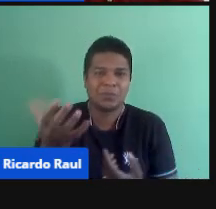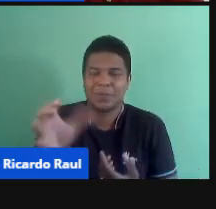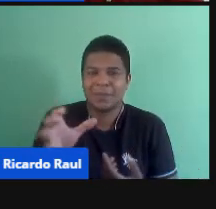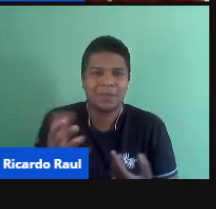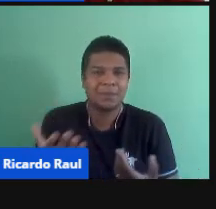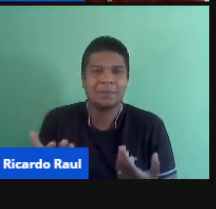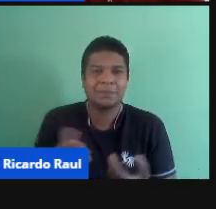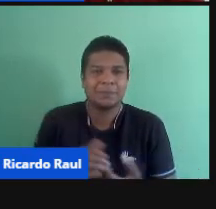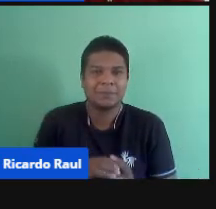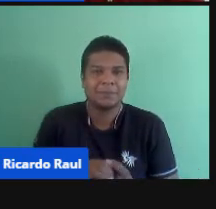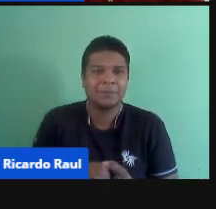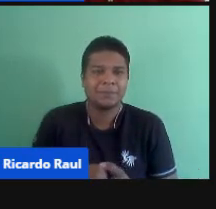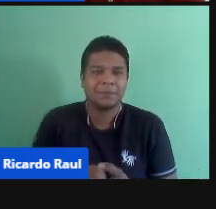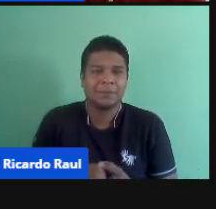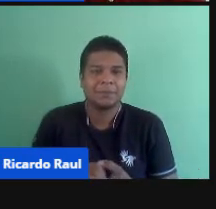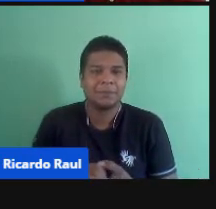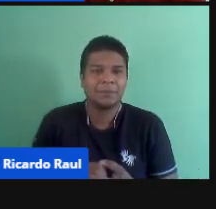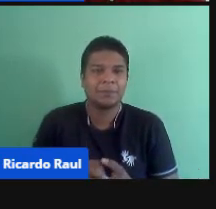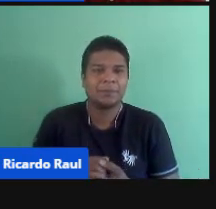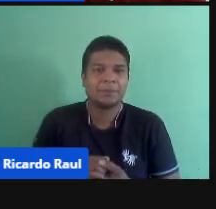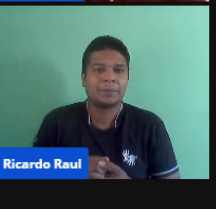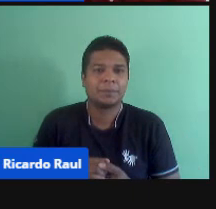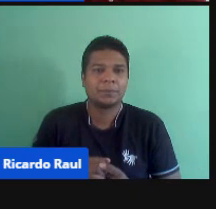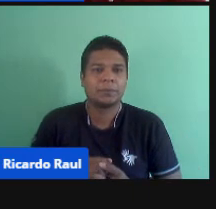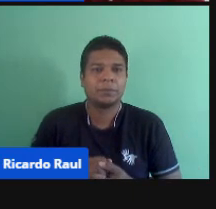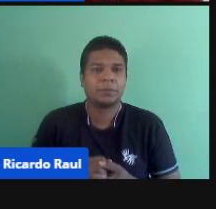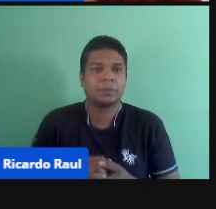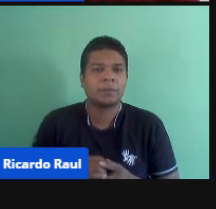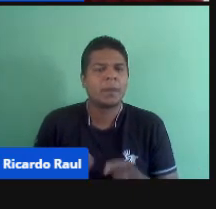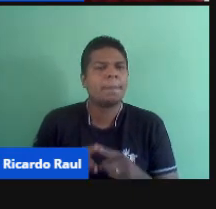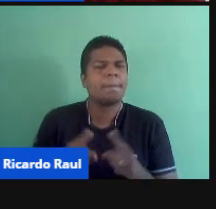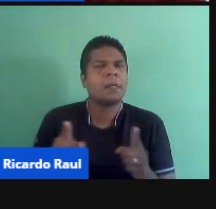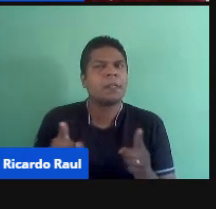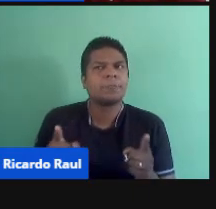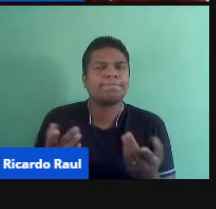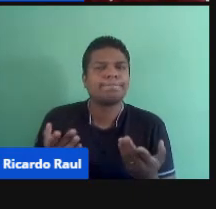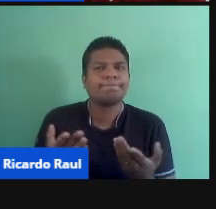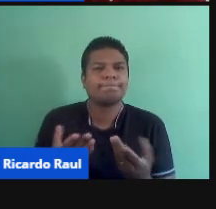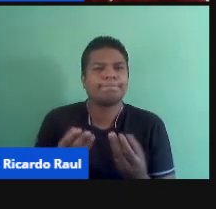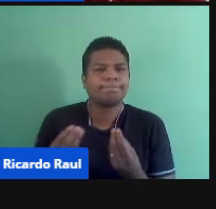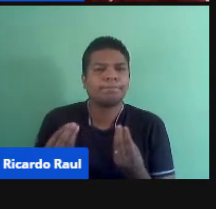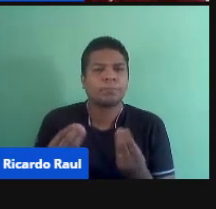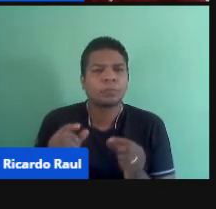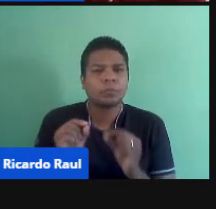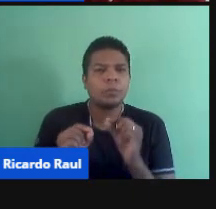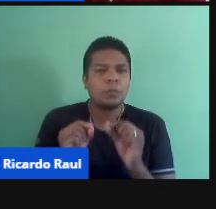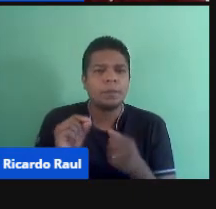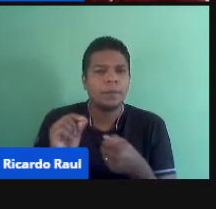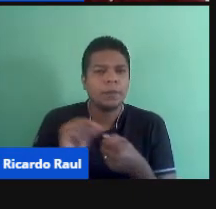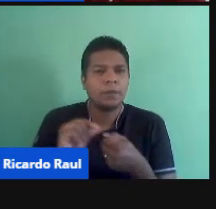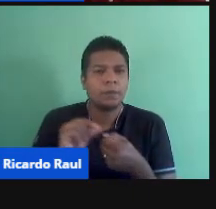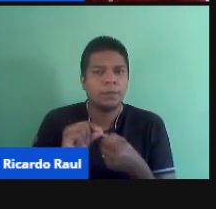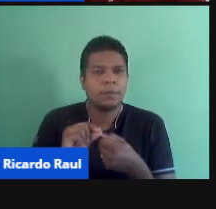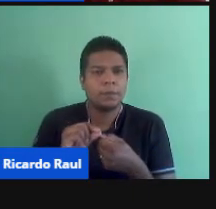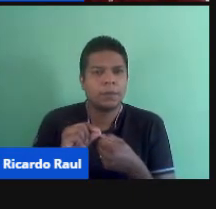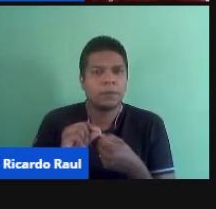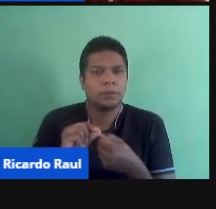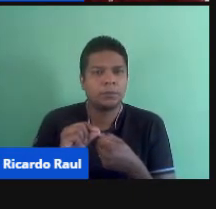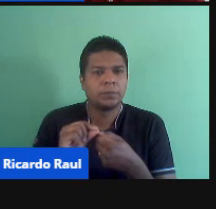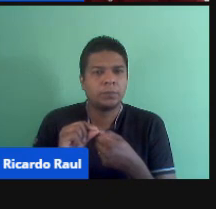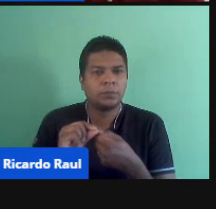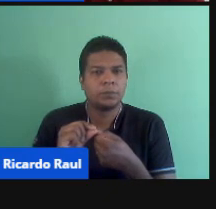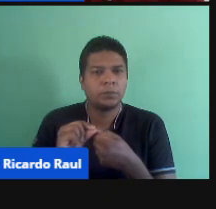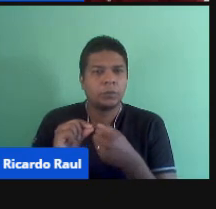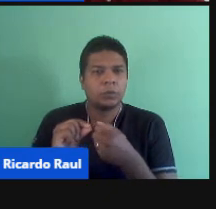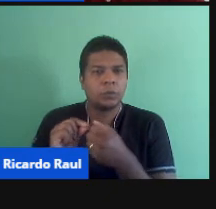aqui nessas discussões, mas o que a gente faz em desporto escolar,